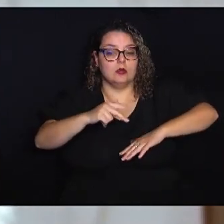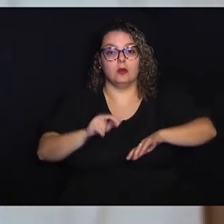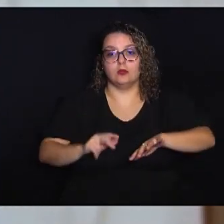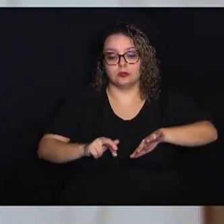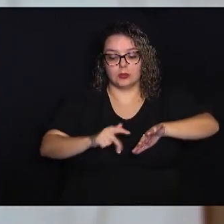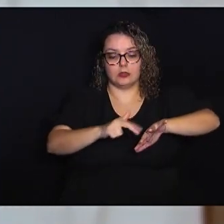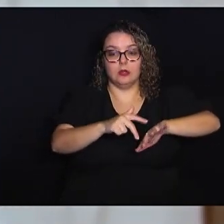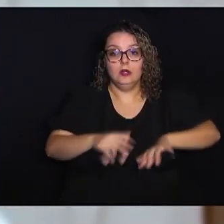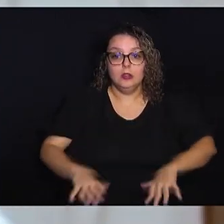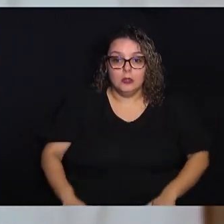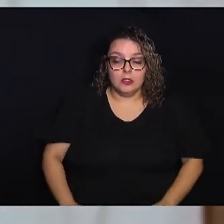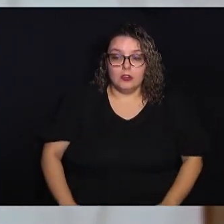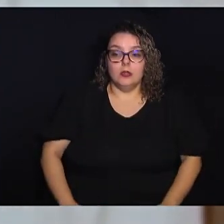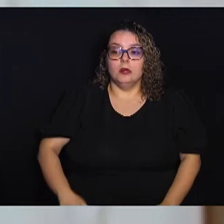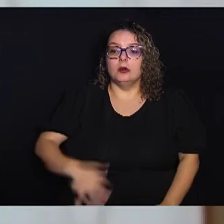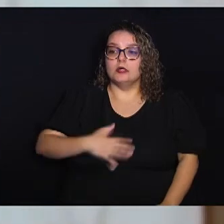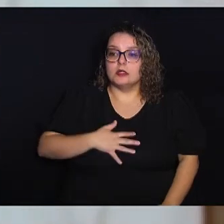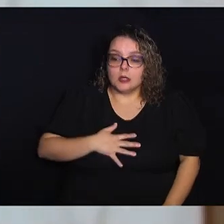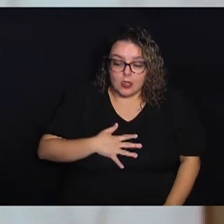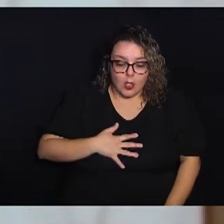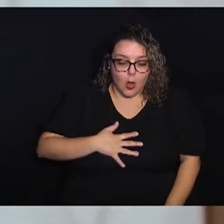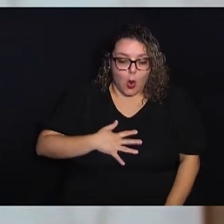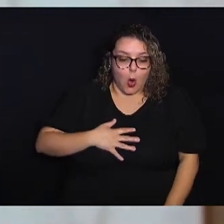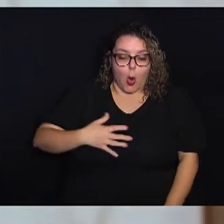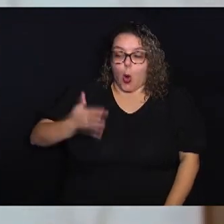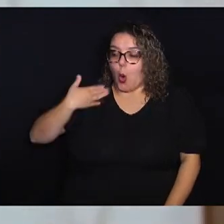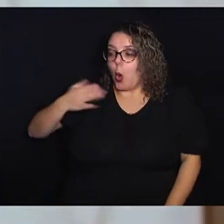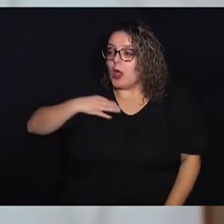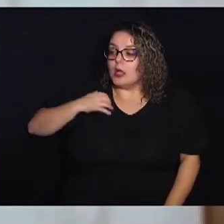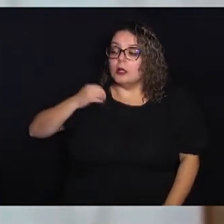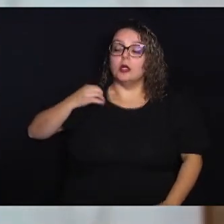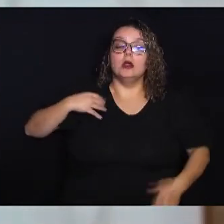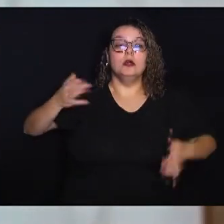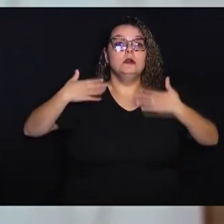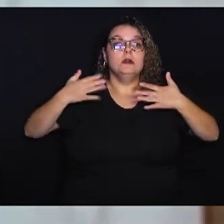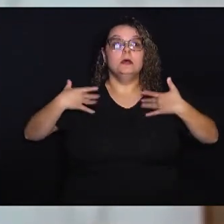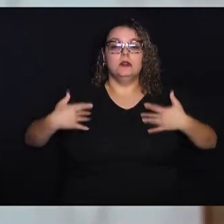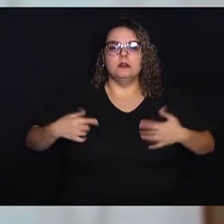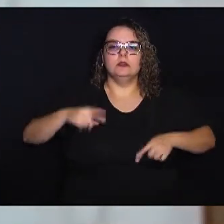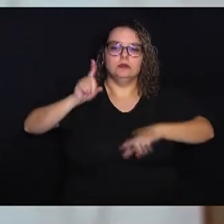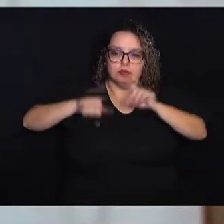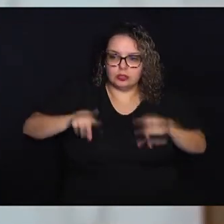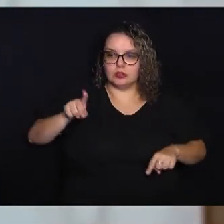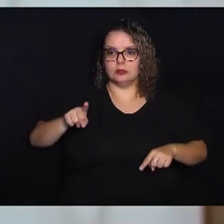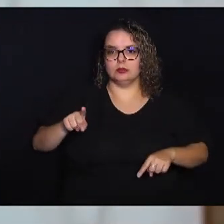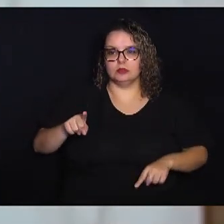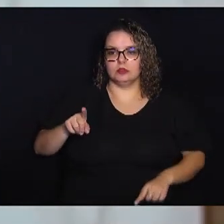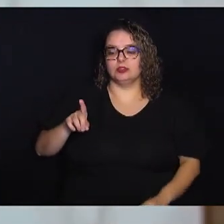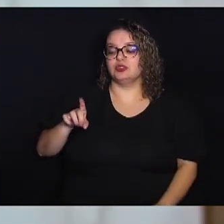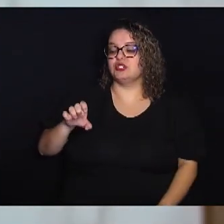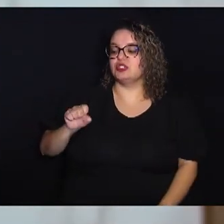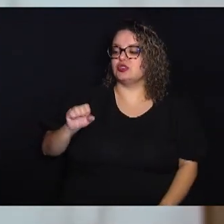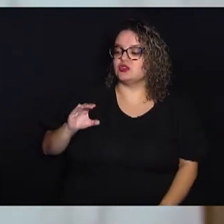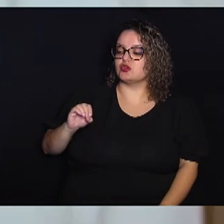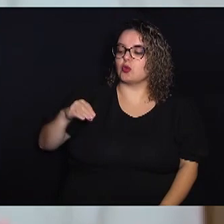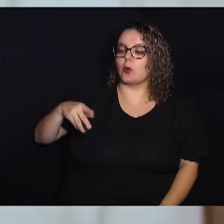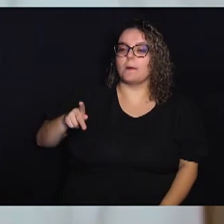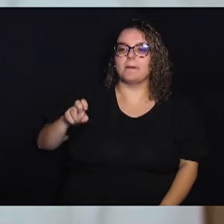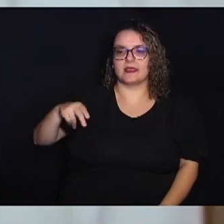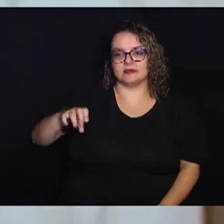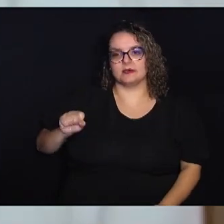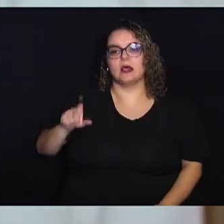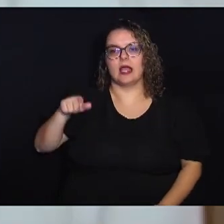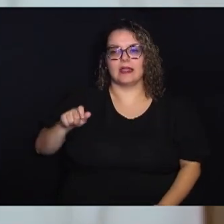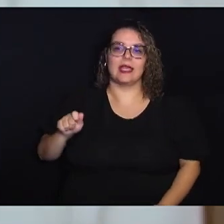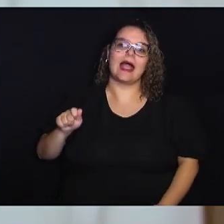escadas, ela começa a ter aquela falta de ar e descompensa a doença. Ela entra em desequilíbrio e aí